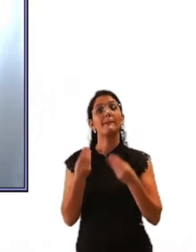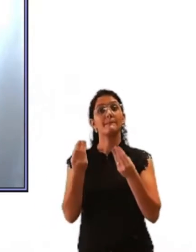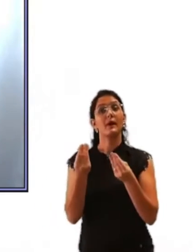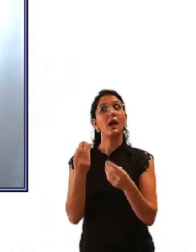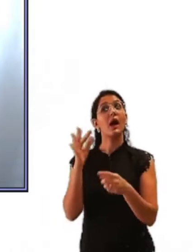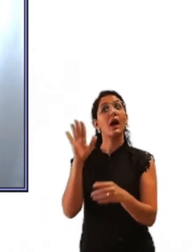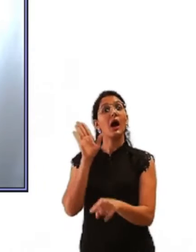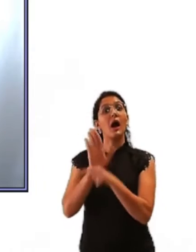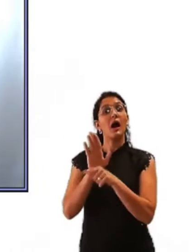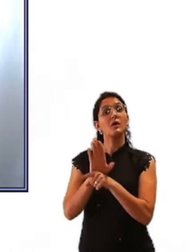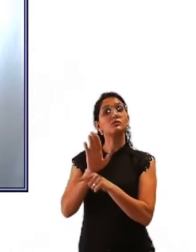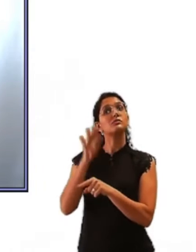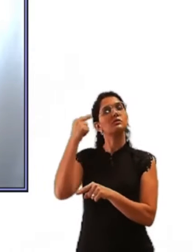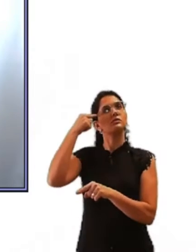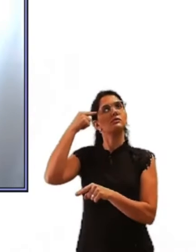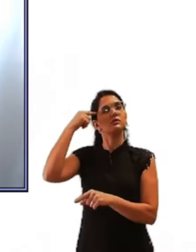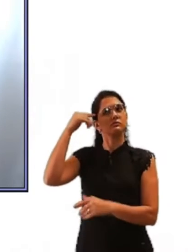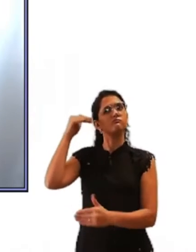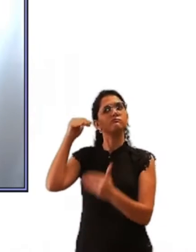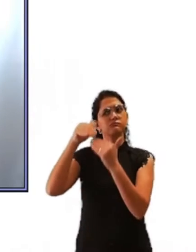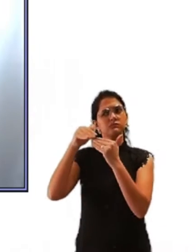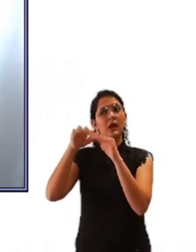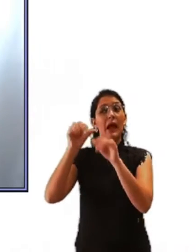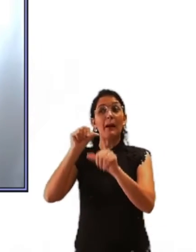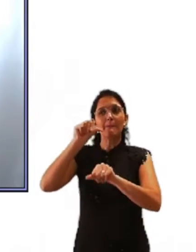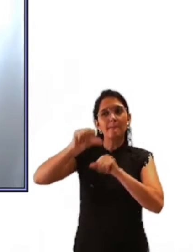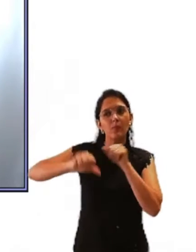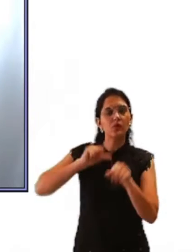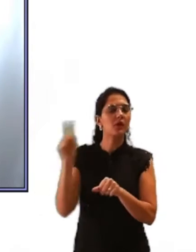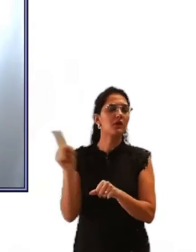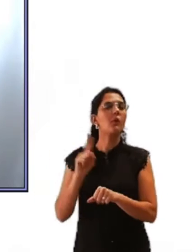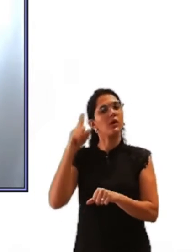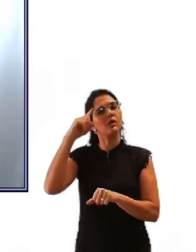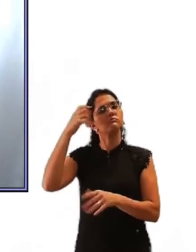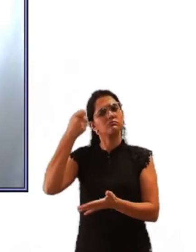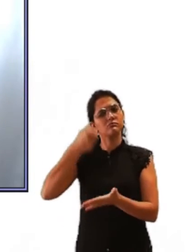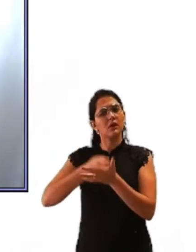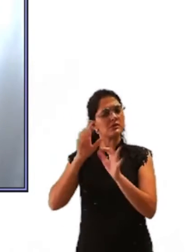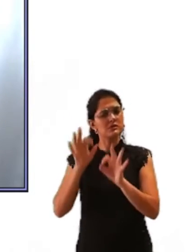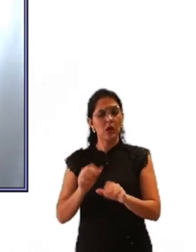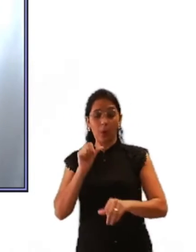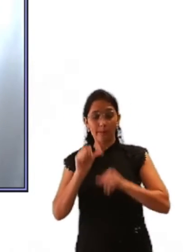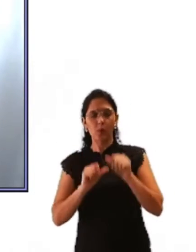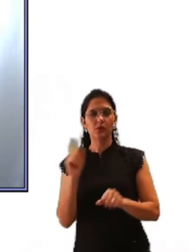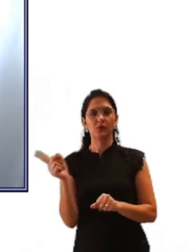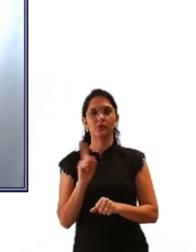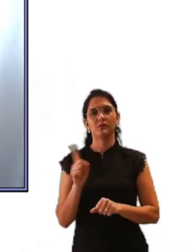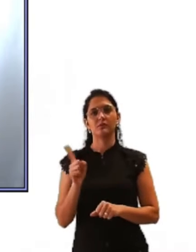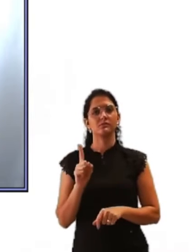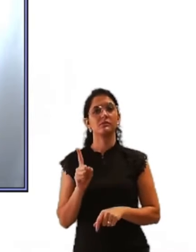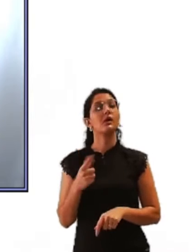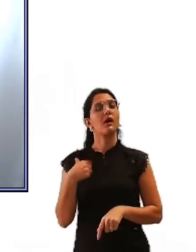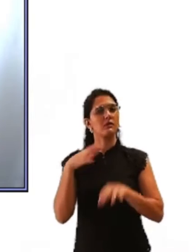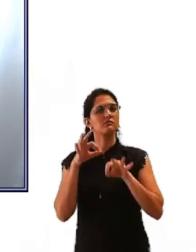formado. Nada vai mudar o meu convencimento, nada vai mudar a minha convicção. Esse é um viés de confirmação. Ou